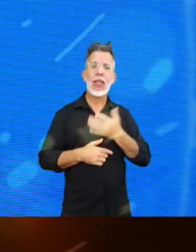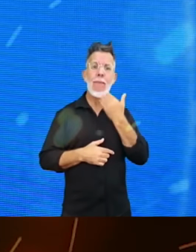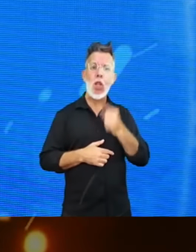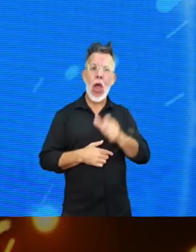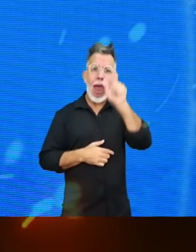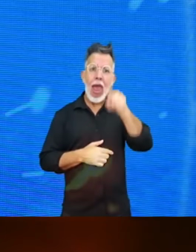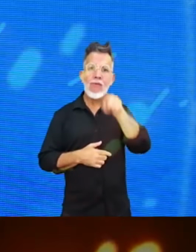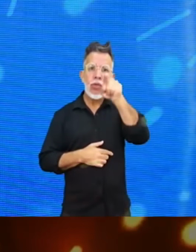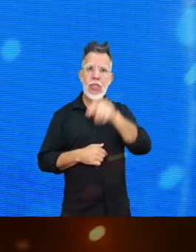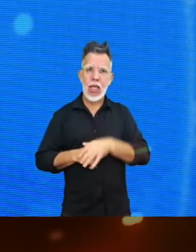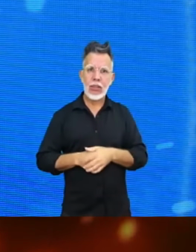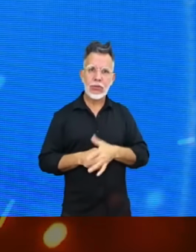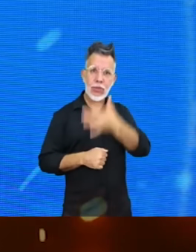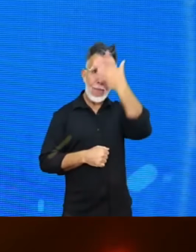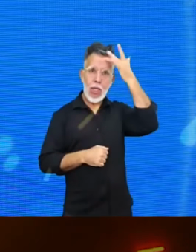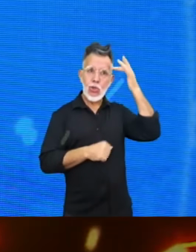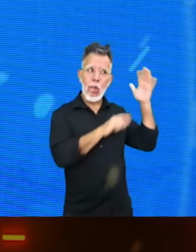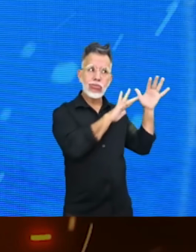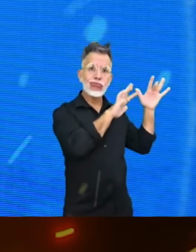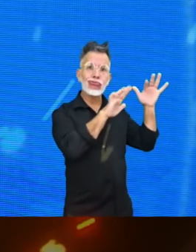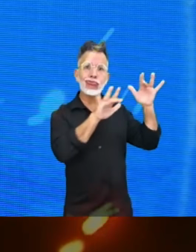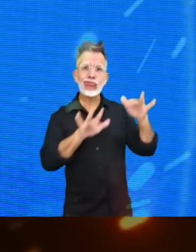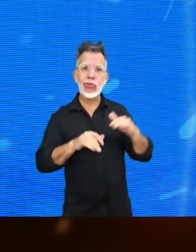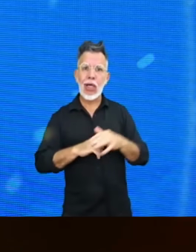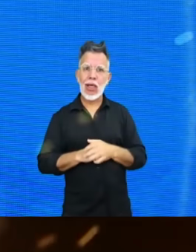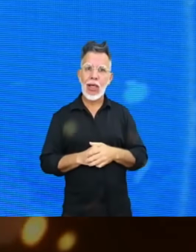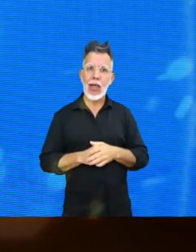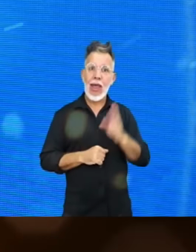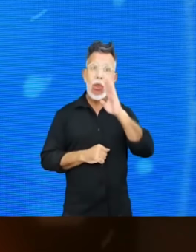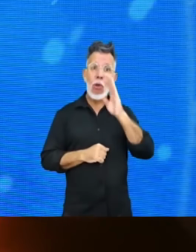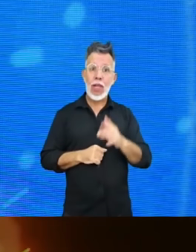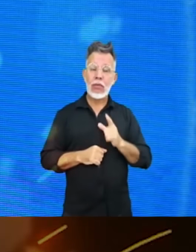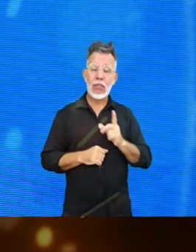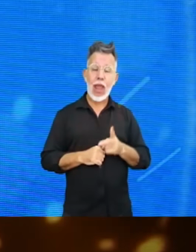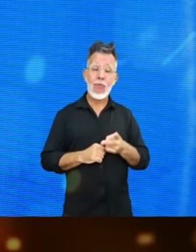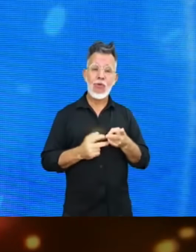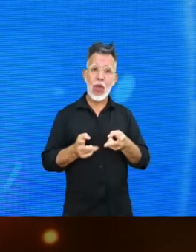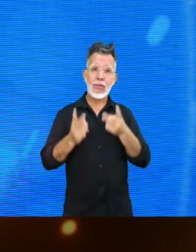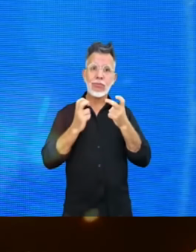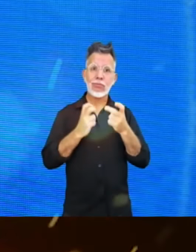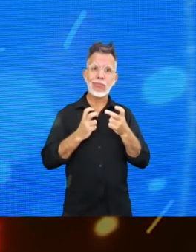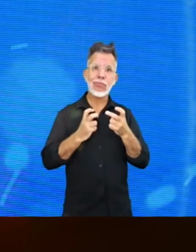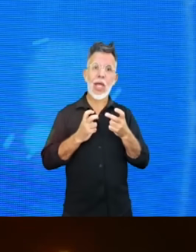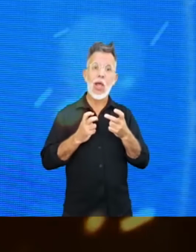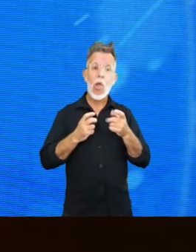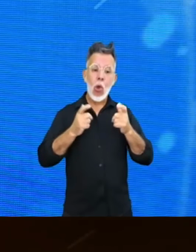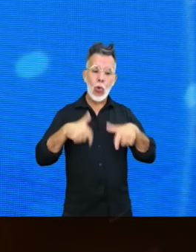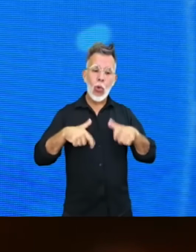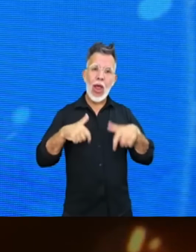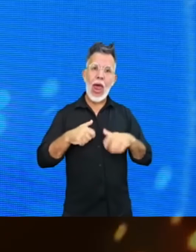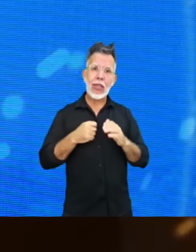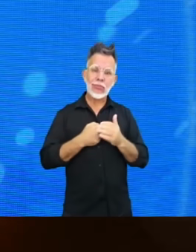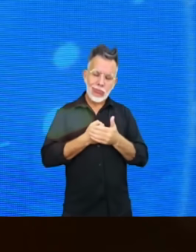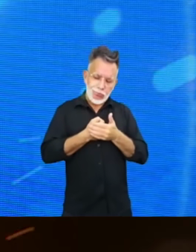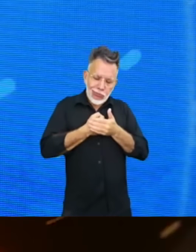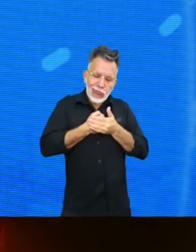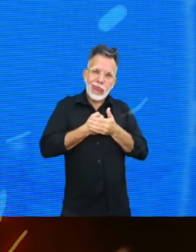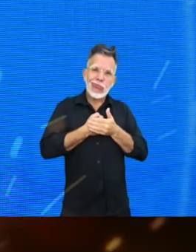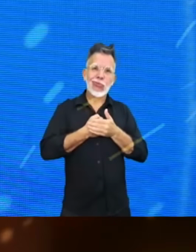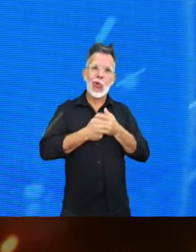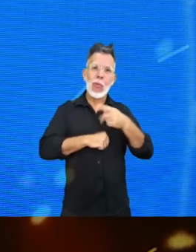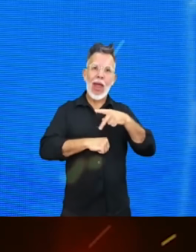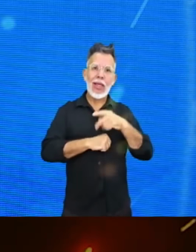gente e o Brasil sempre foi visto como um país acolhedor não só na época das